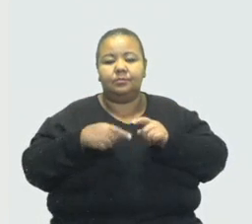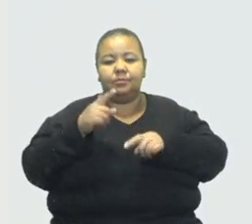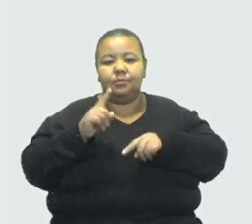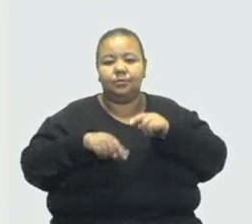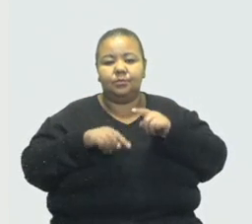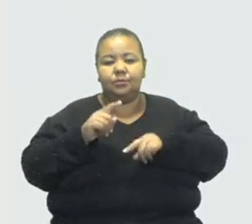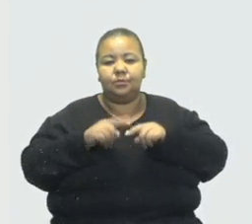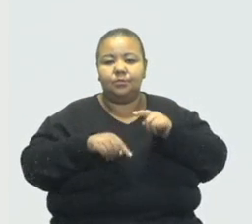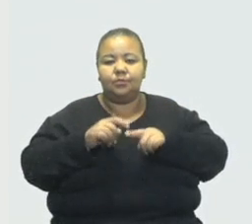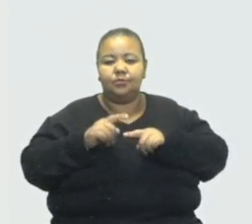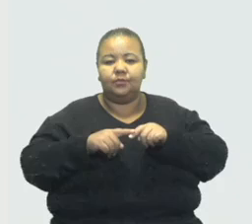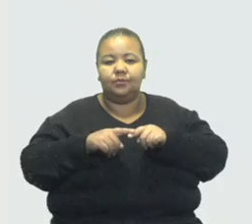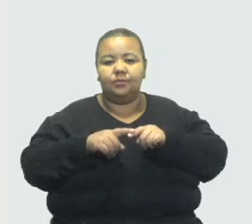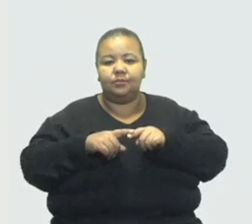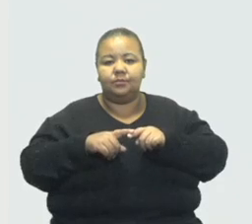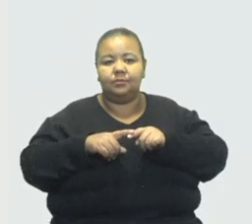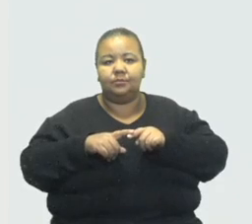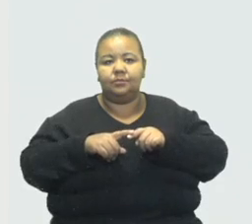produto